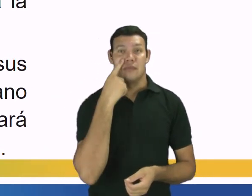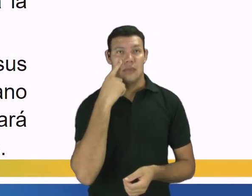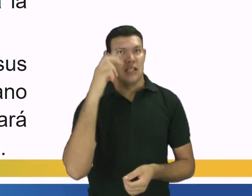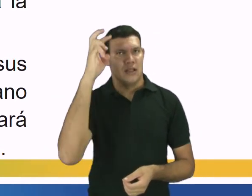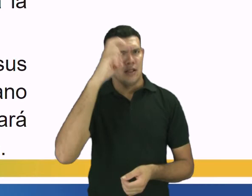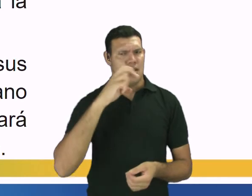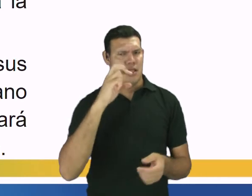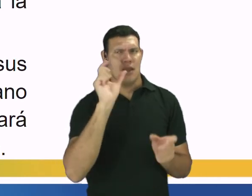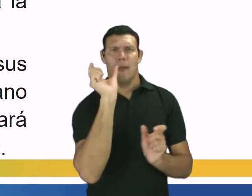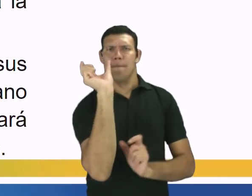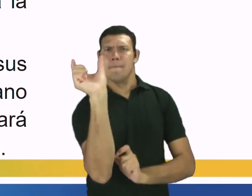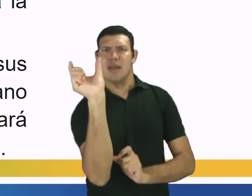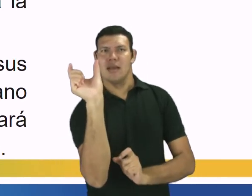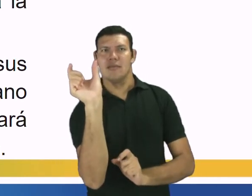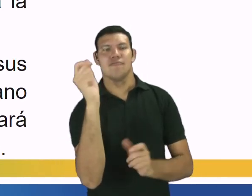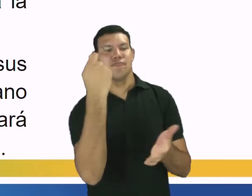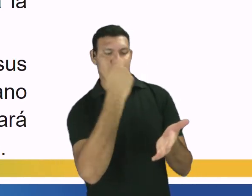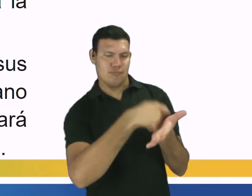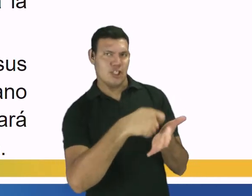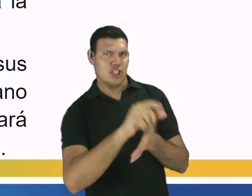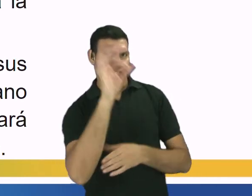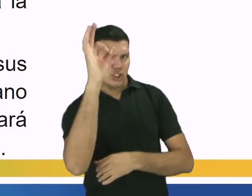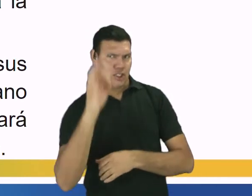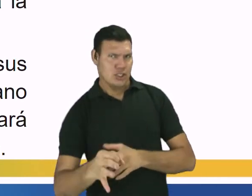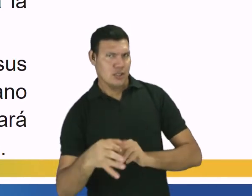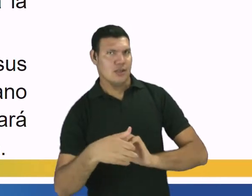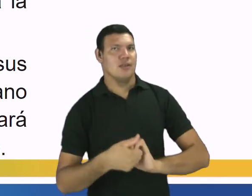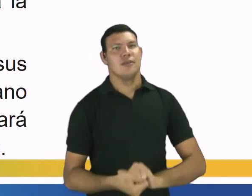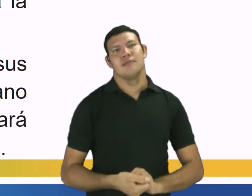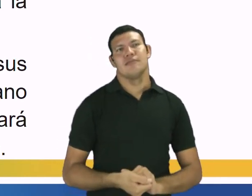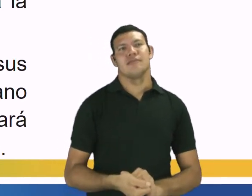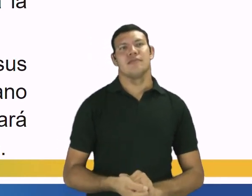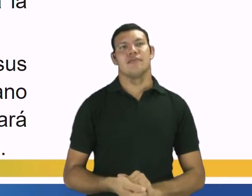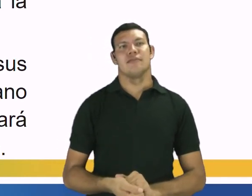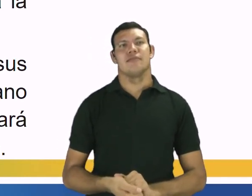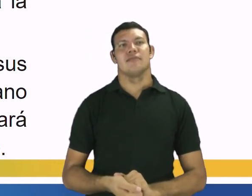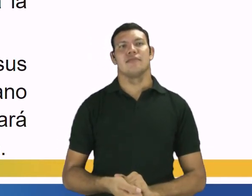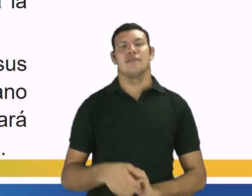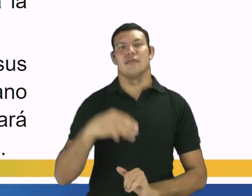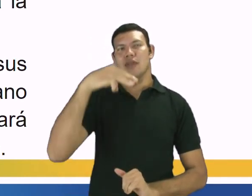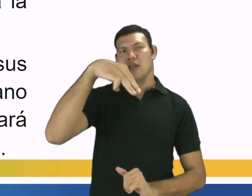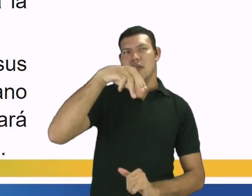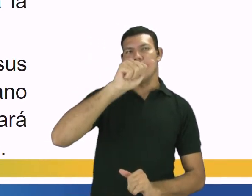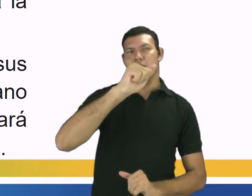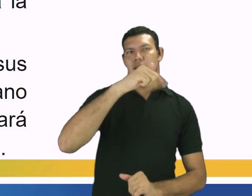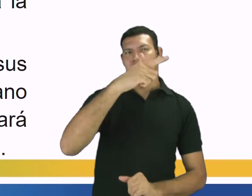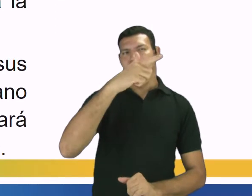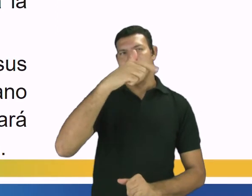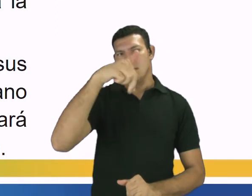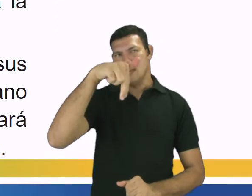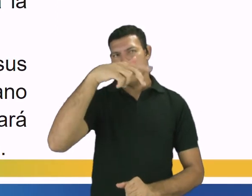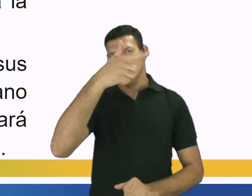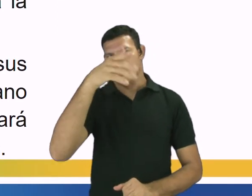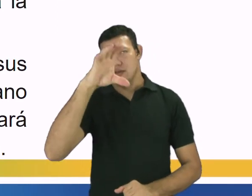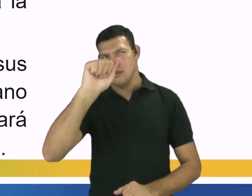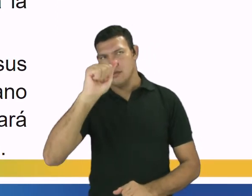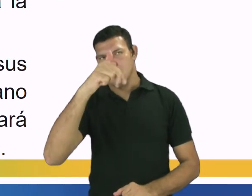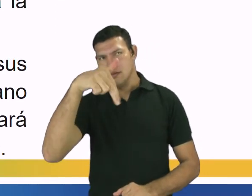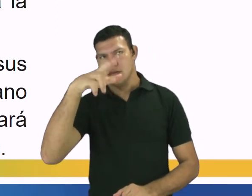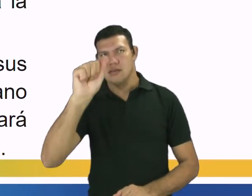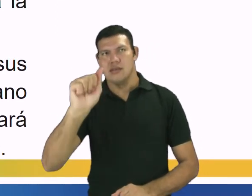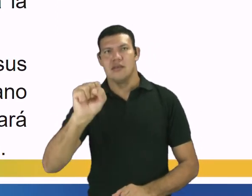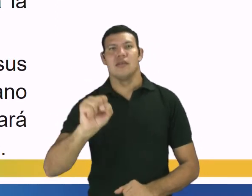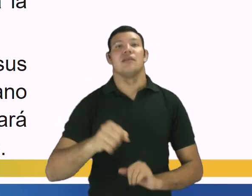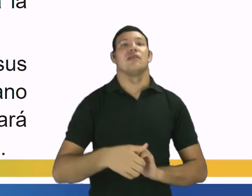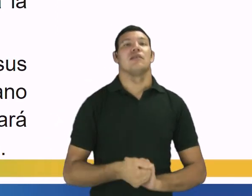mañanas, sale a dar un paseo con sus amigas y por la tarde ve la televisión. Mi hermano mayor todavía vive con nos.